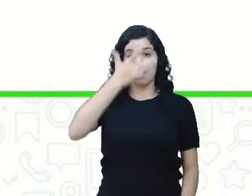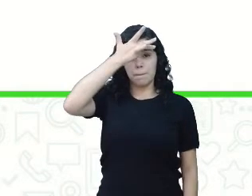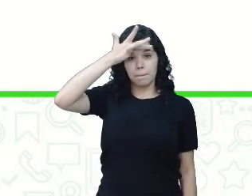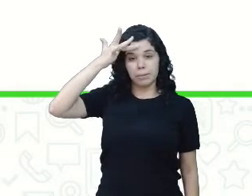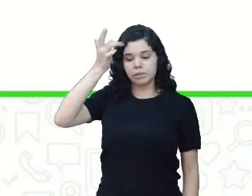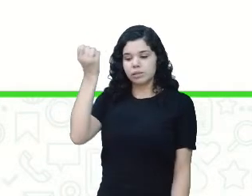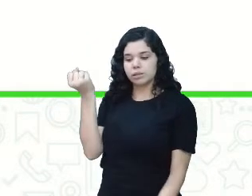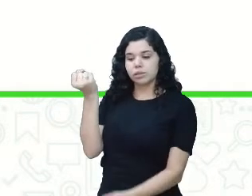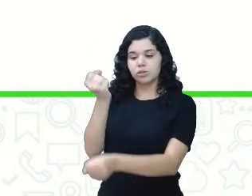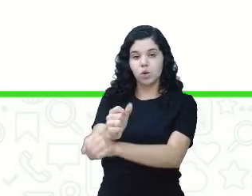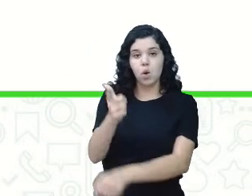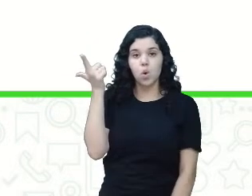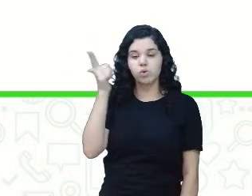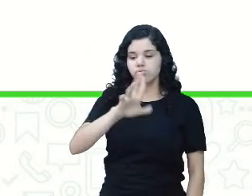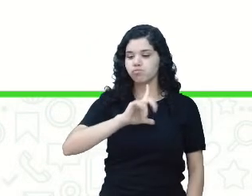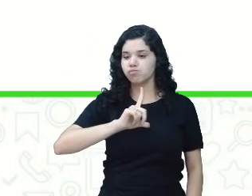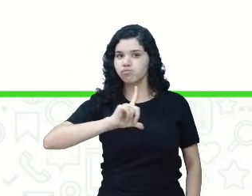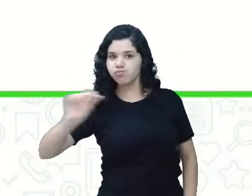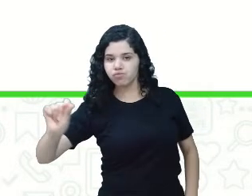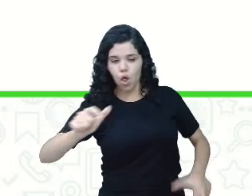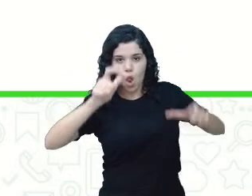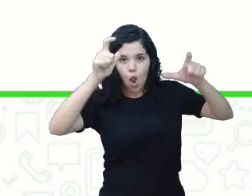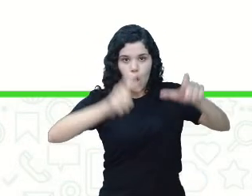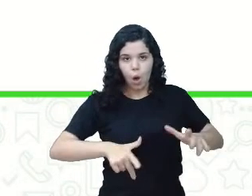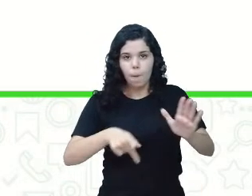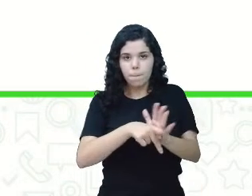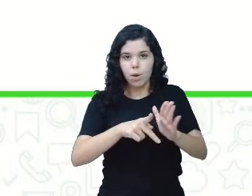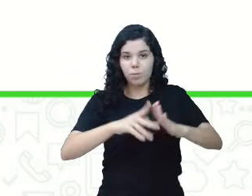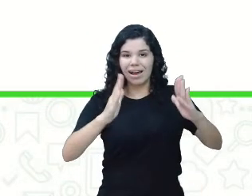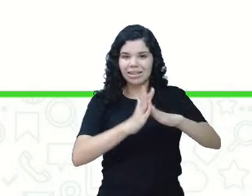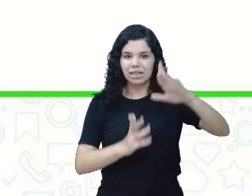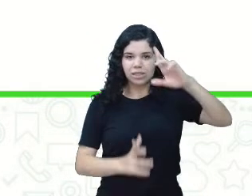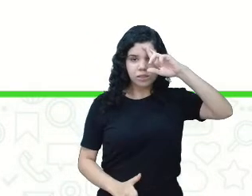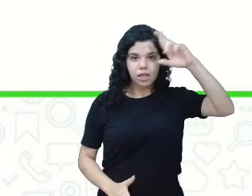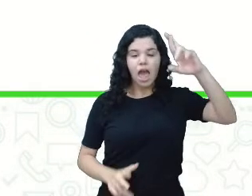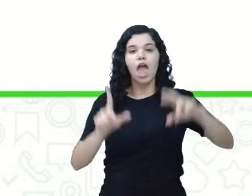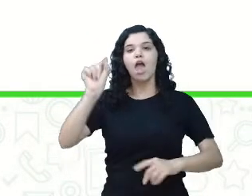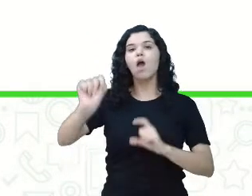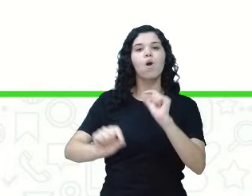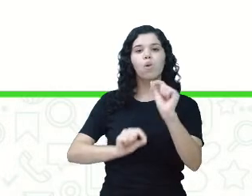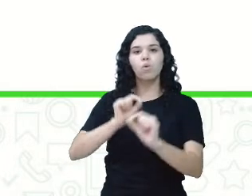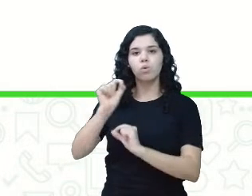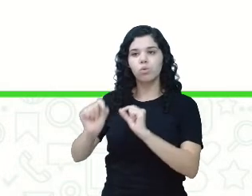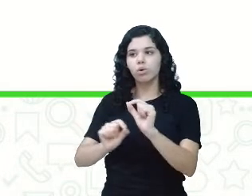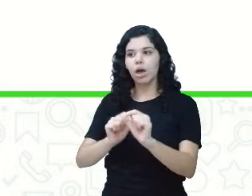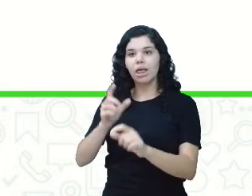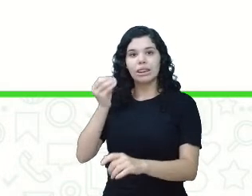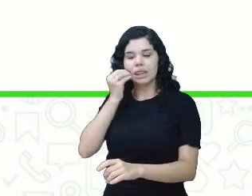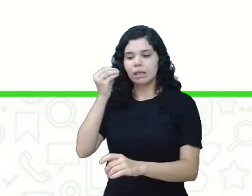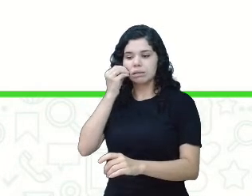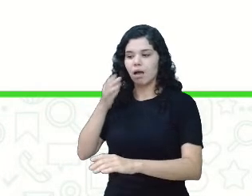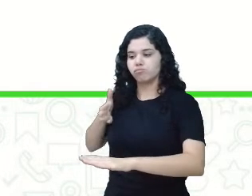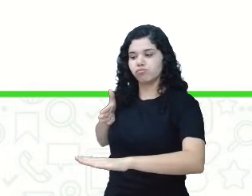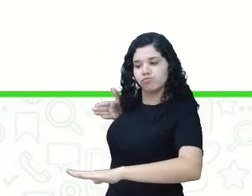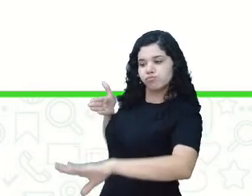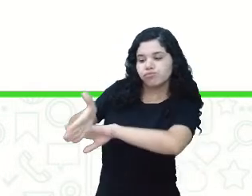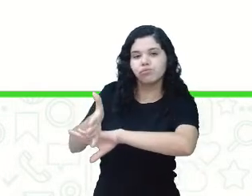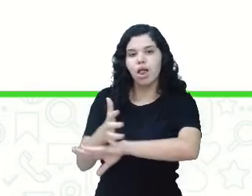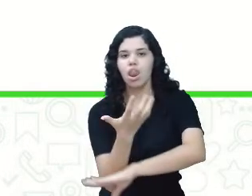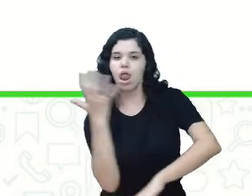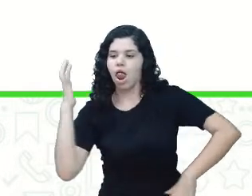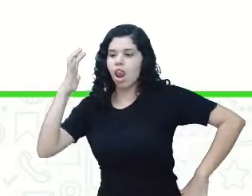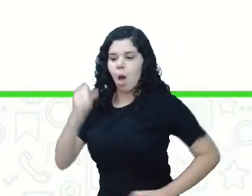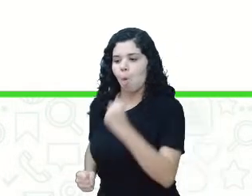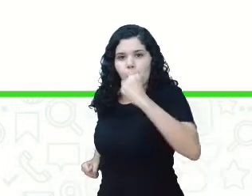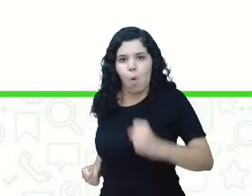escravizada fugir do seu senhor, significava meter-se mata dentro, ou seja, ela